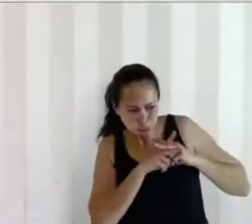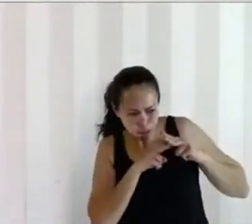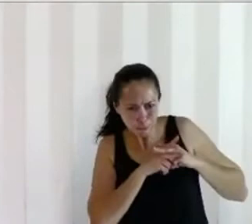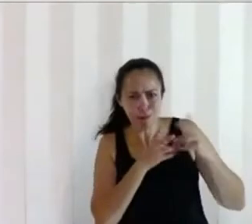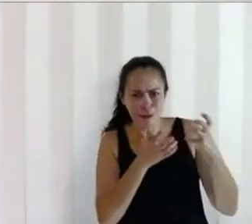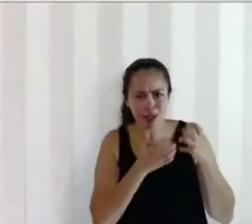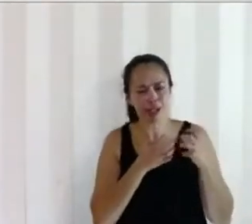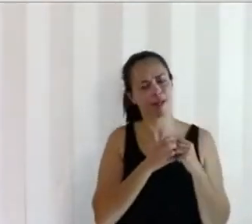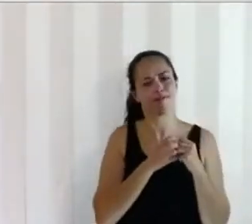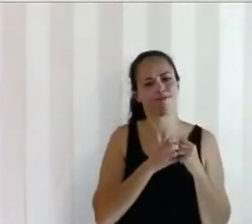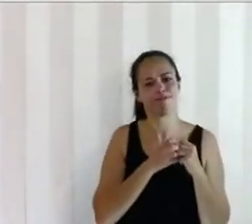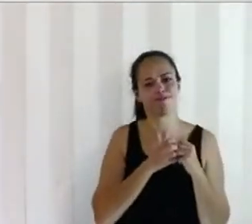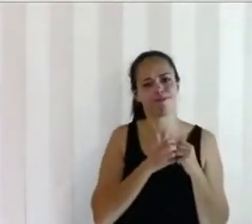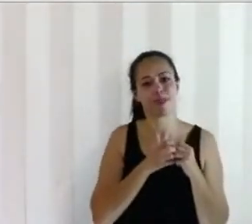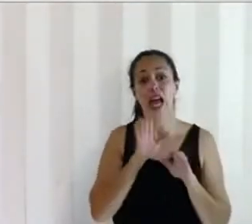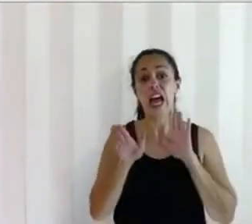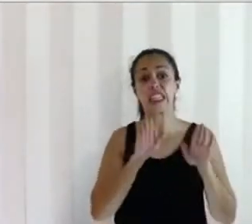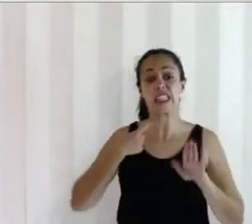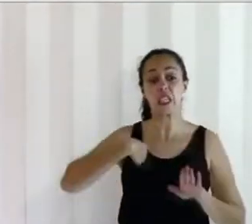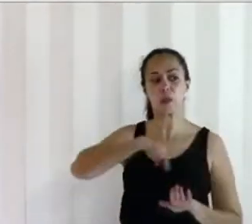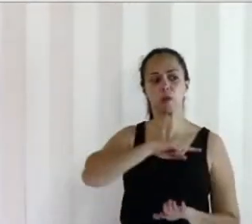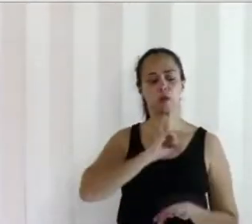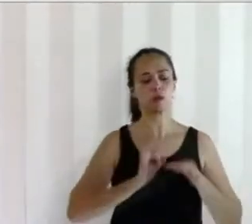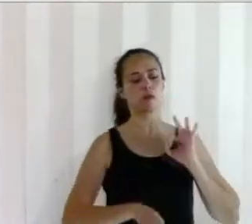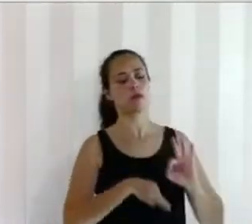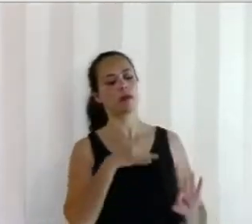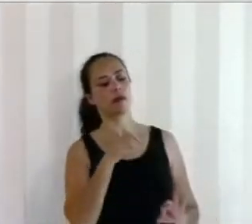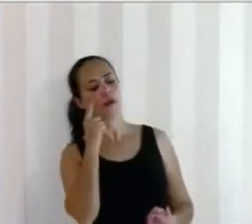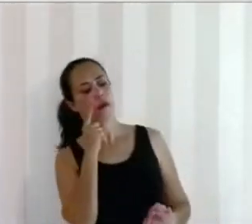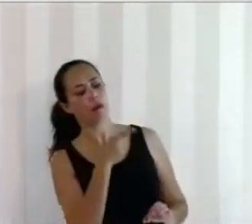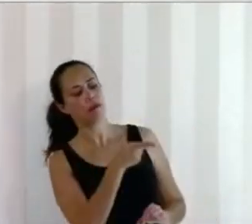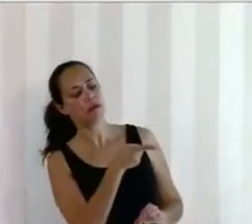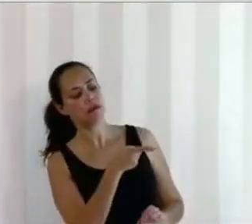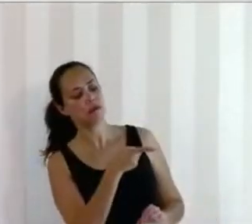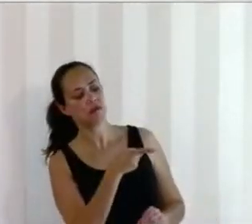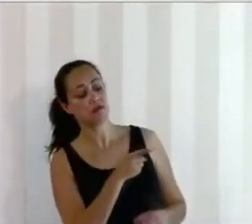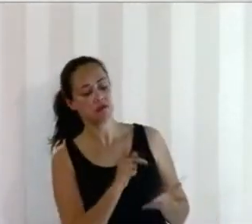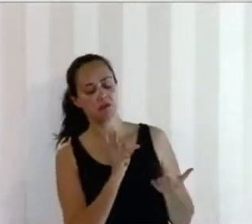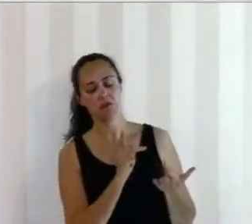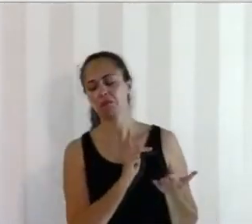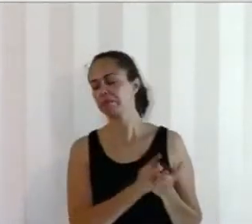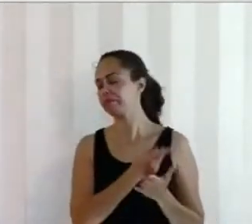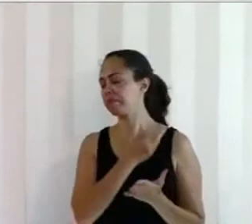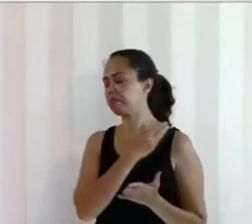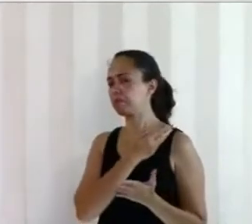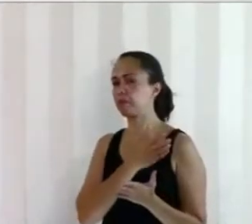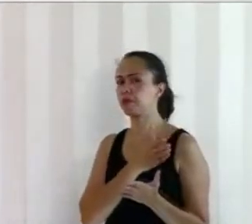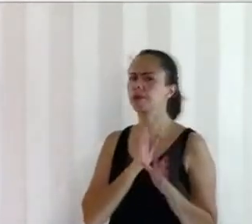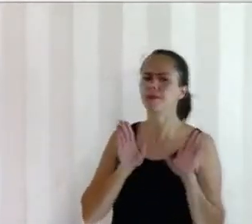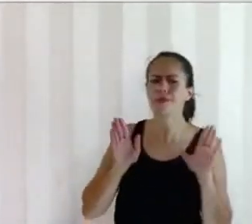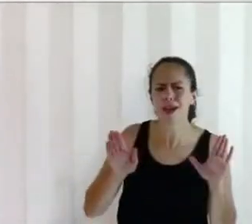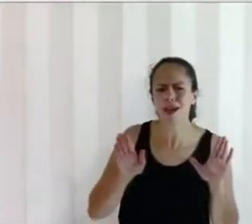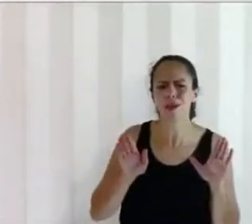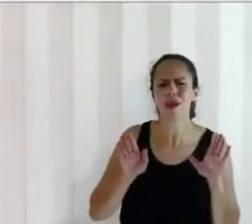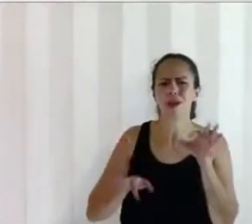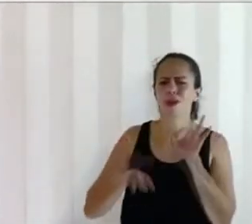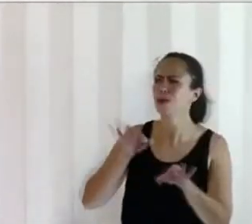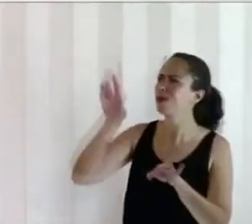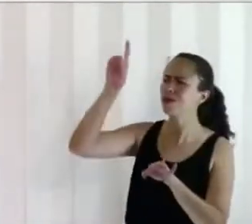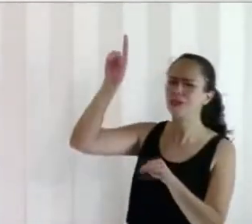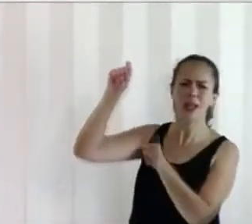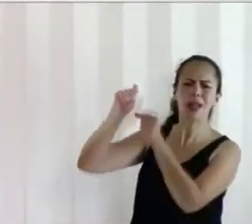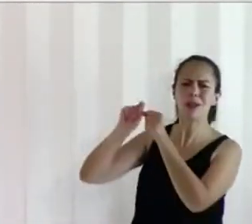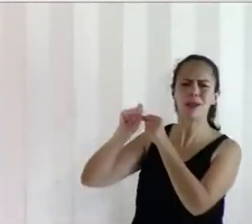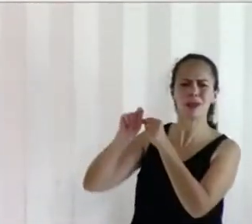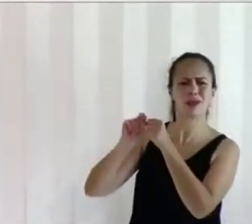juiz, porque o juízo não é nosso. Qualquer coisa que alguém faz que a gente não se agrada, a gente solta os braços, a gente fala.